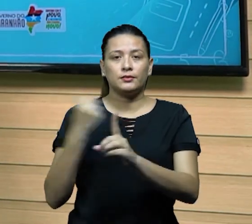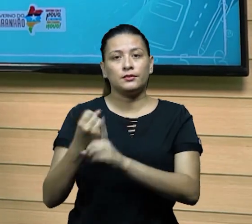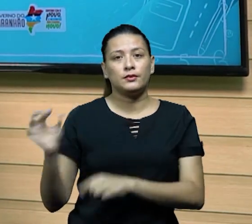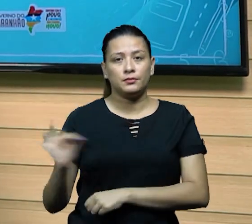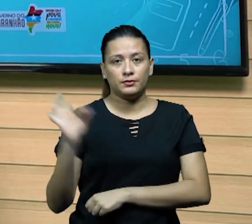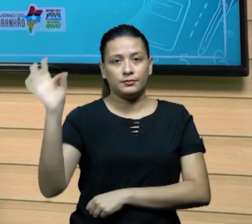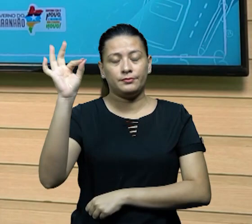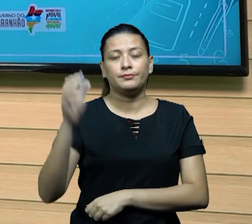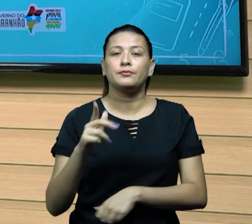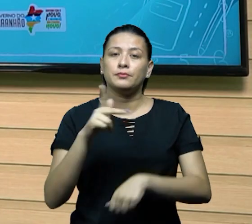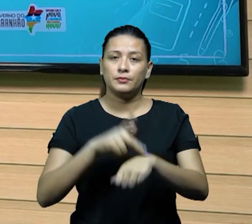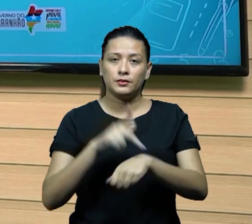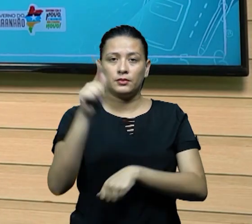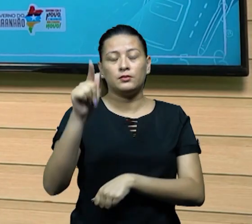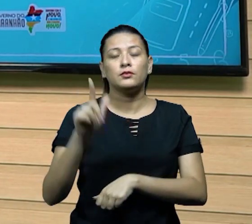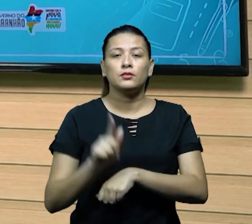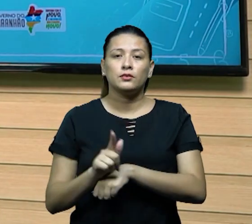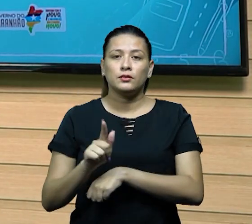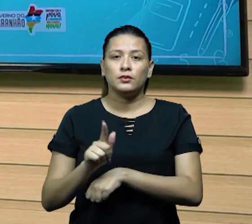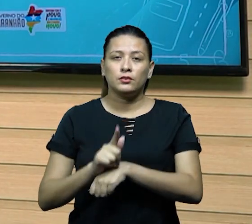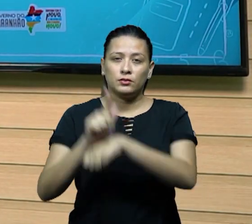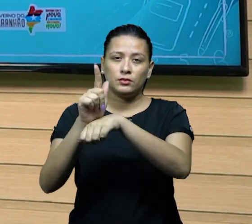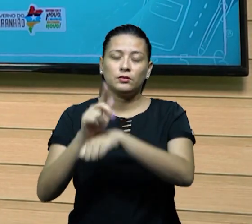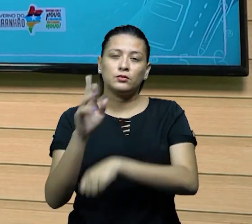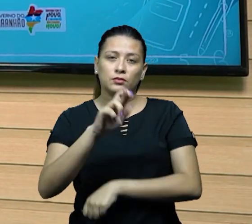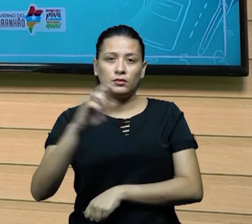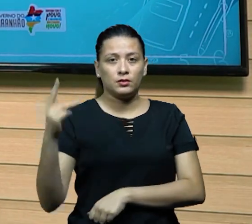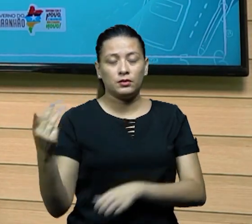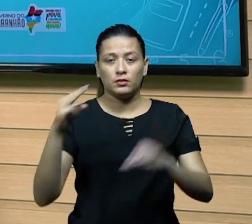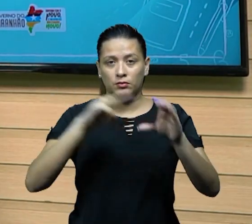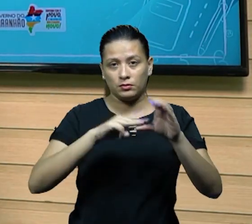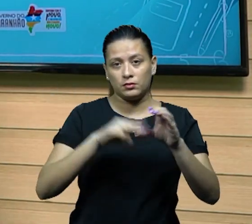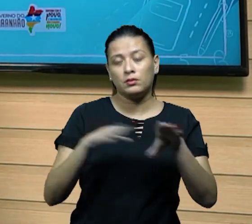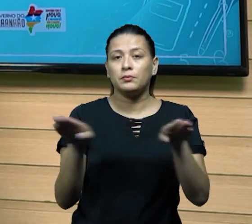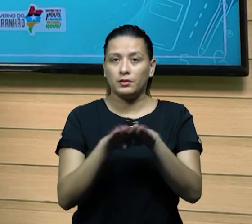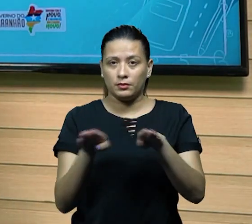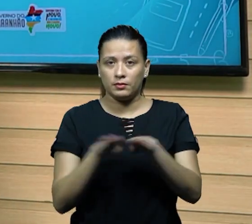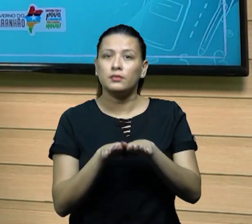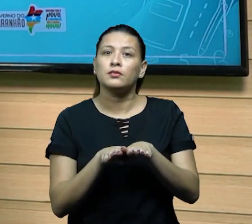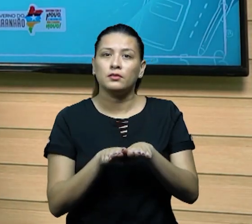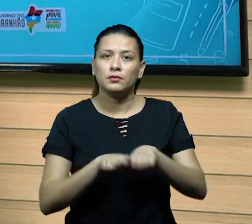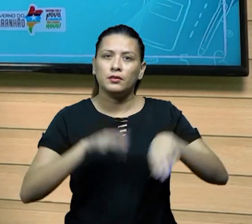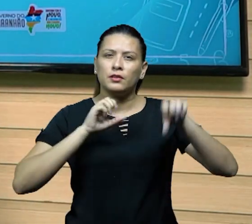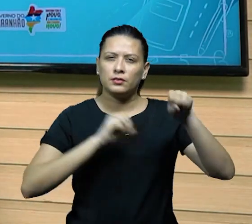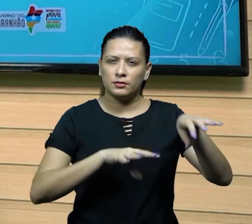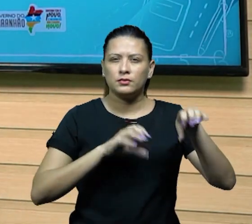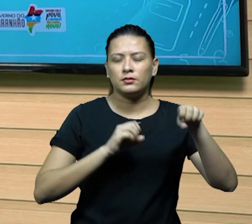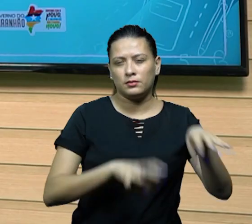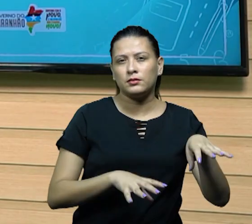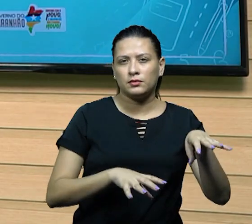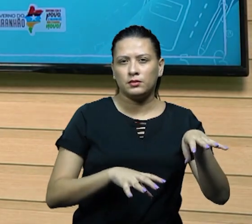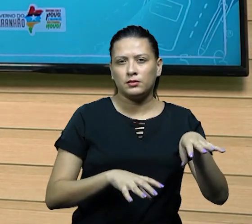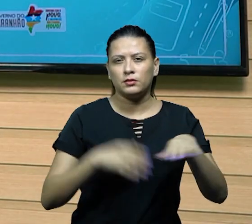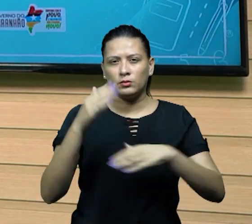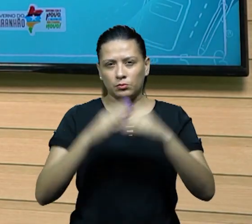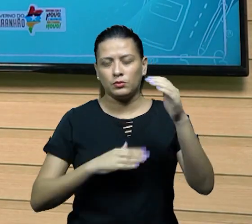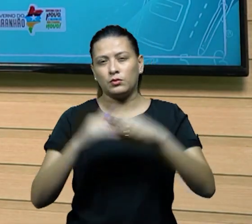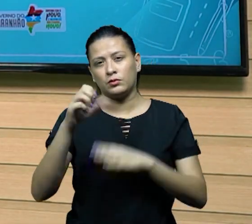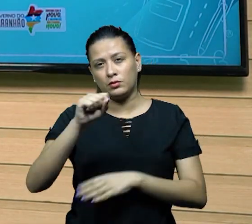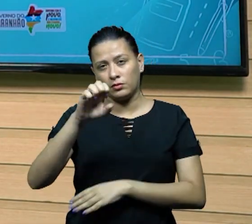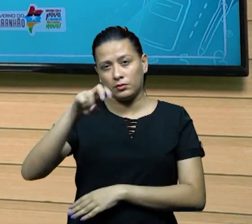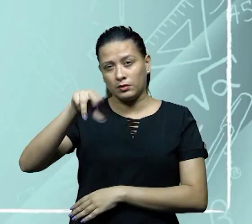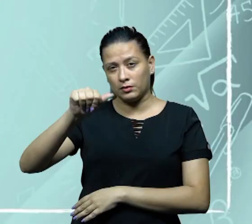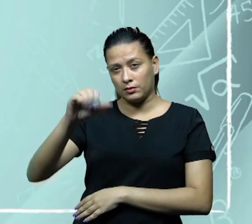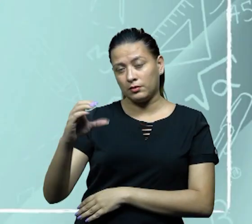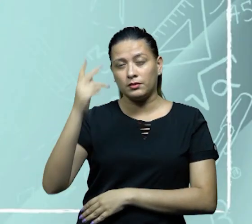UFMA, especialista em Gestão de Recursos Humanos pelo Unicelma e também sou especialista em Docência da Educação Profissional pelo Senac de